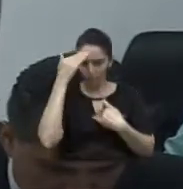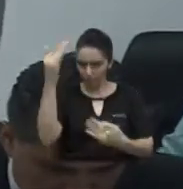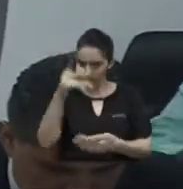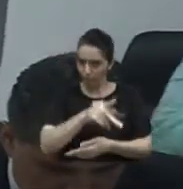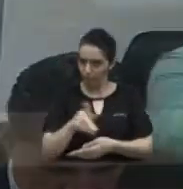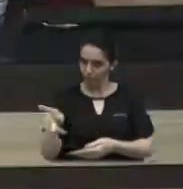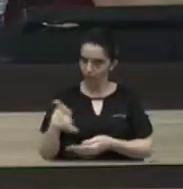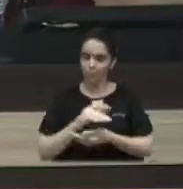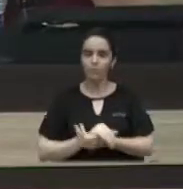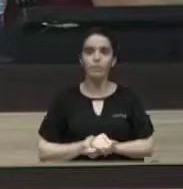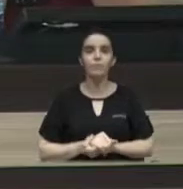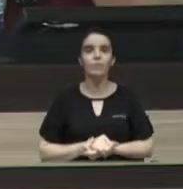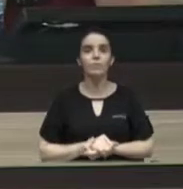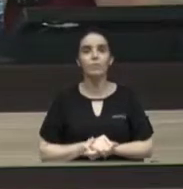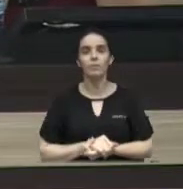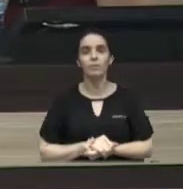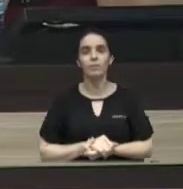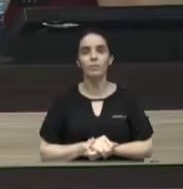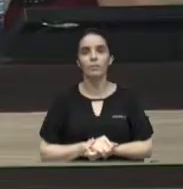presidente?